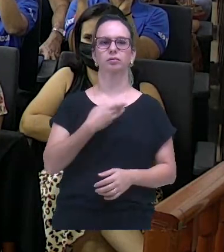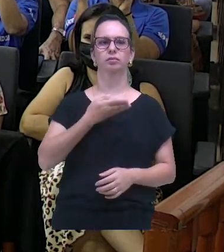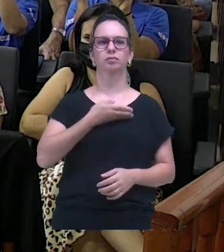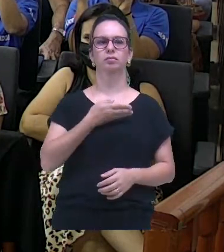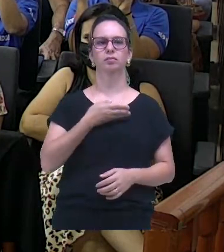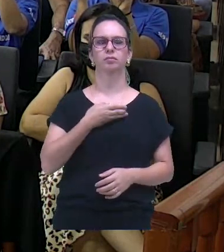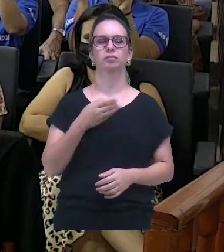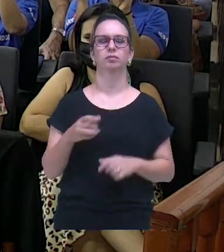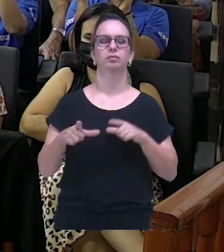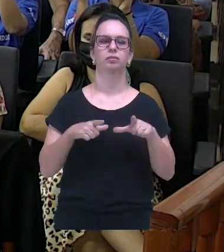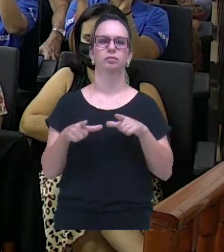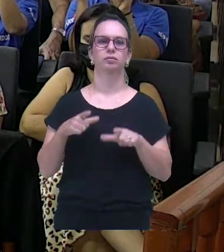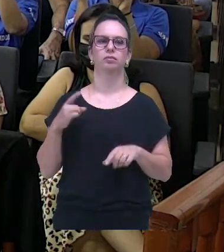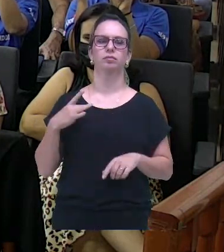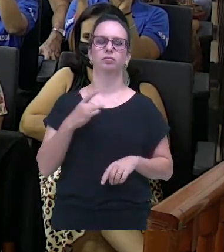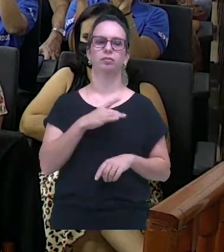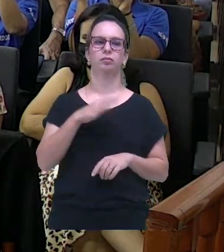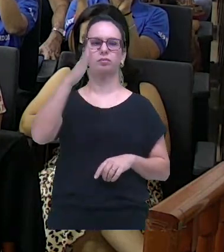estou dizendo.